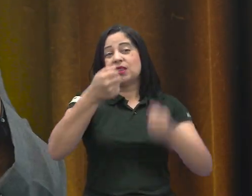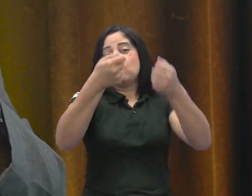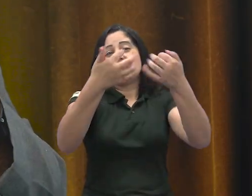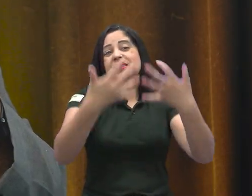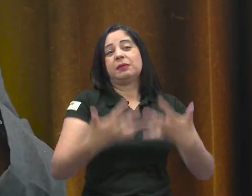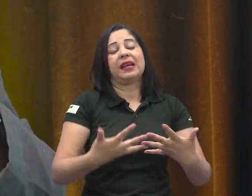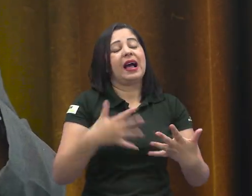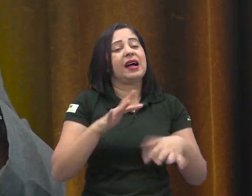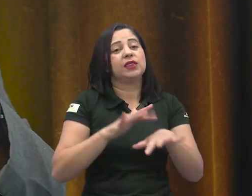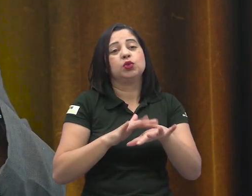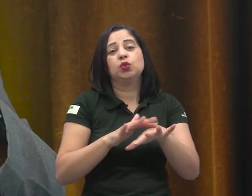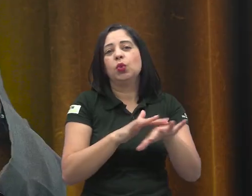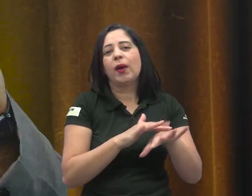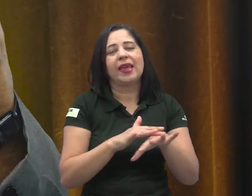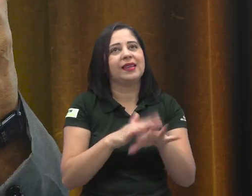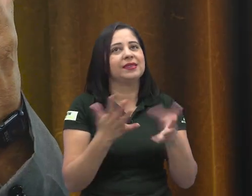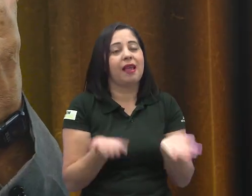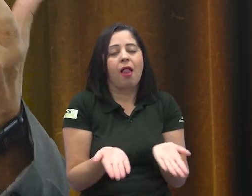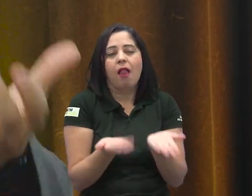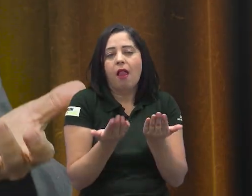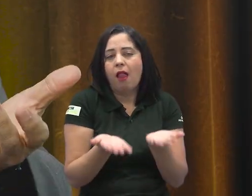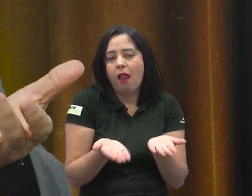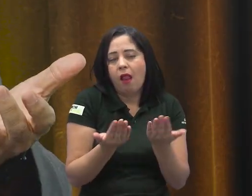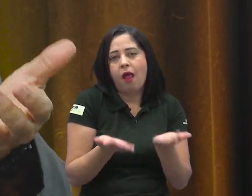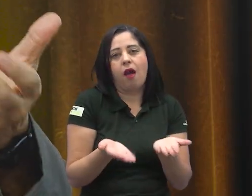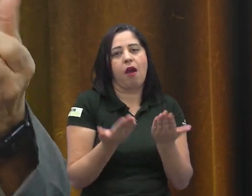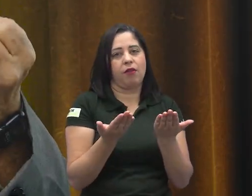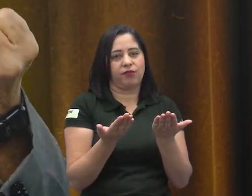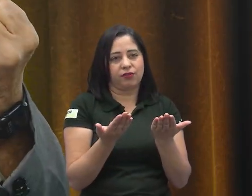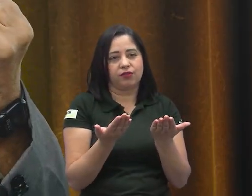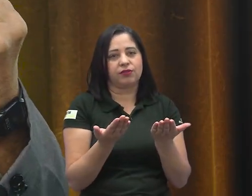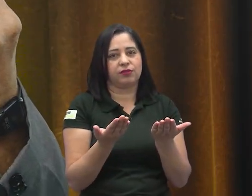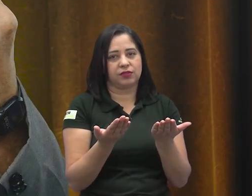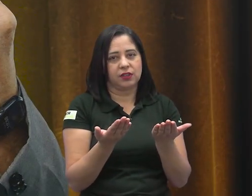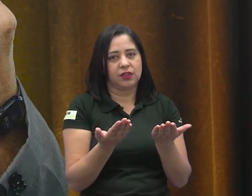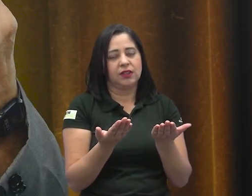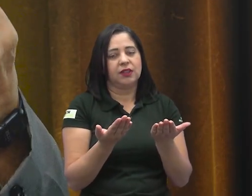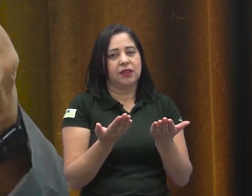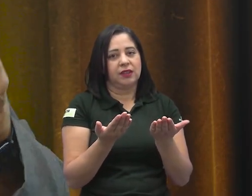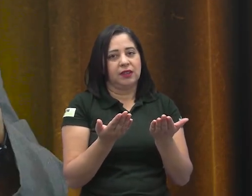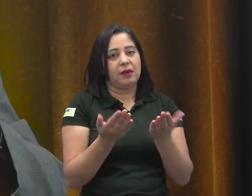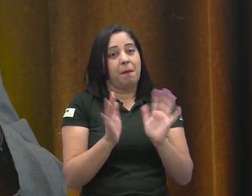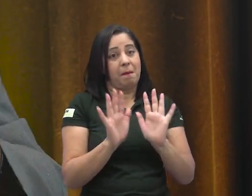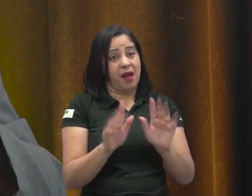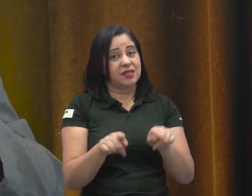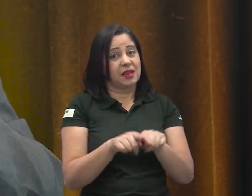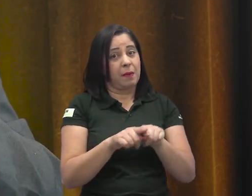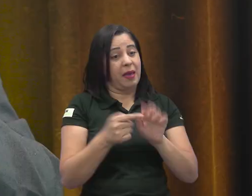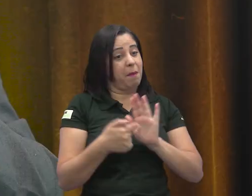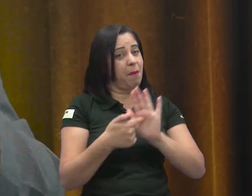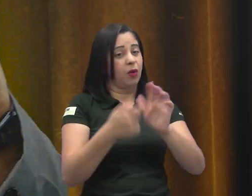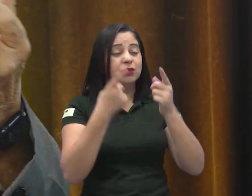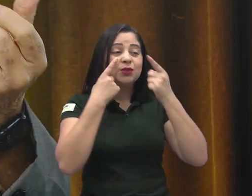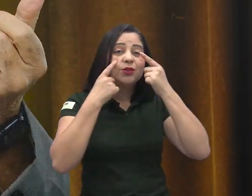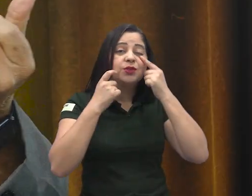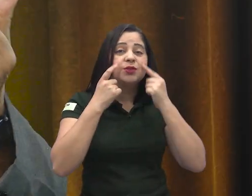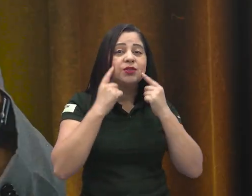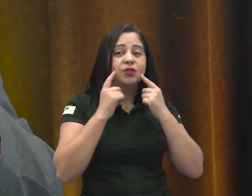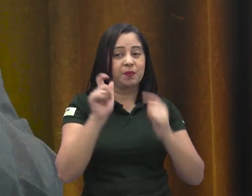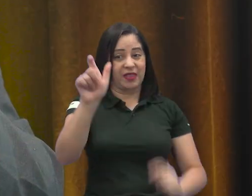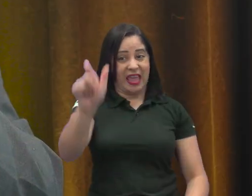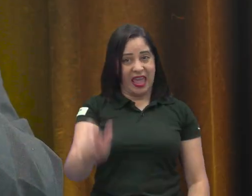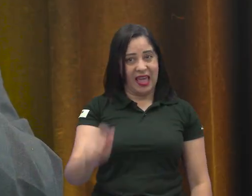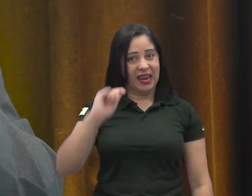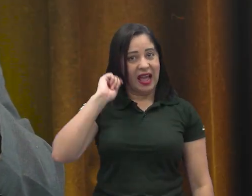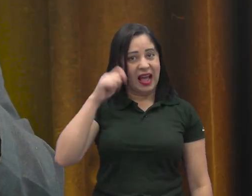doença de uma maneira leve em alguns momentos e de uma maneira dramática em outros momentos. E a